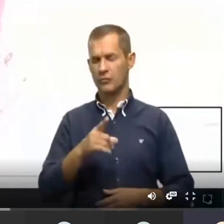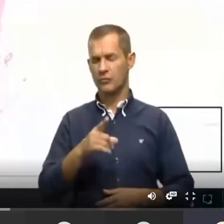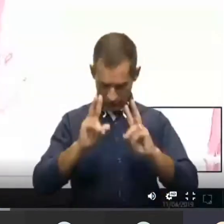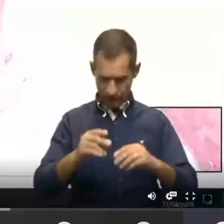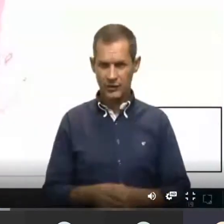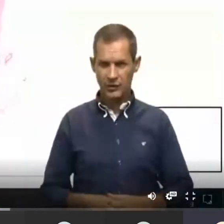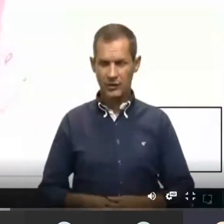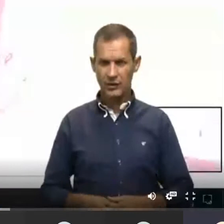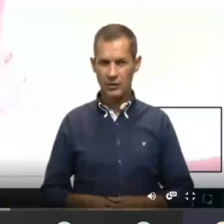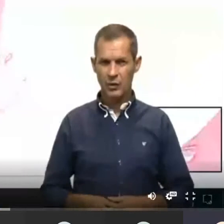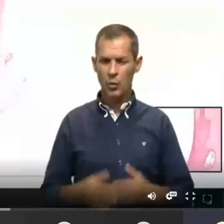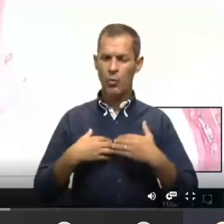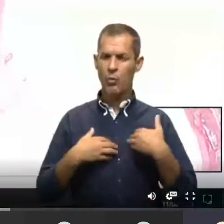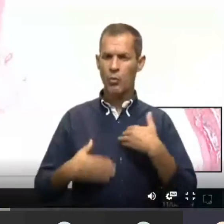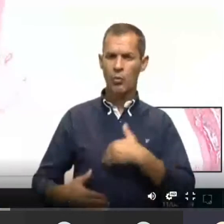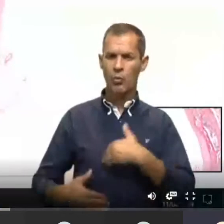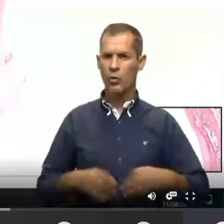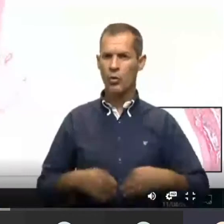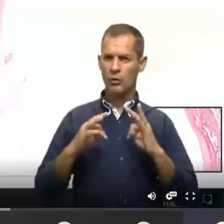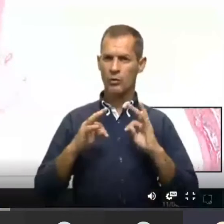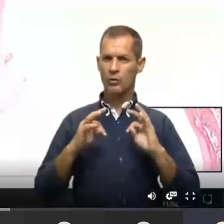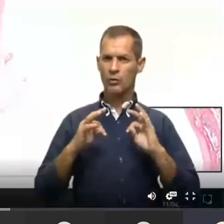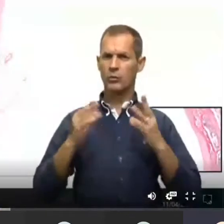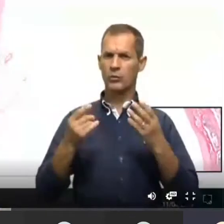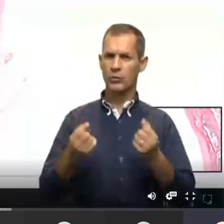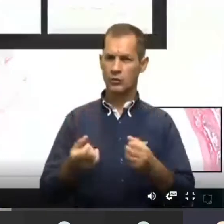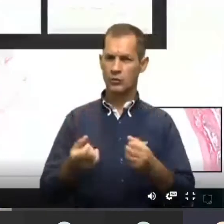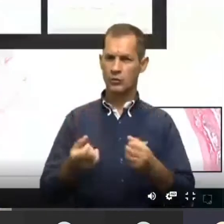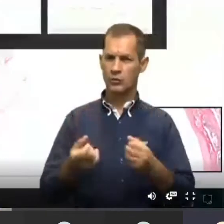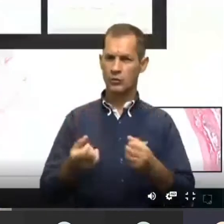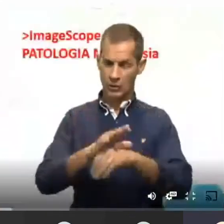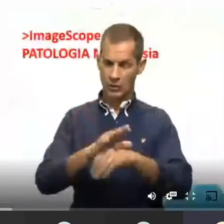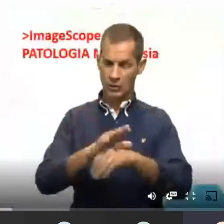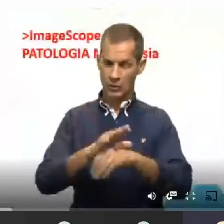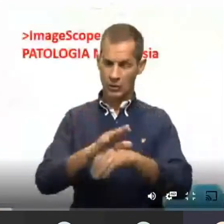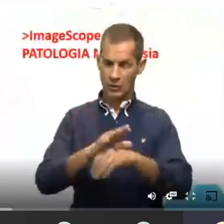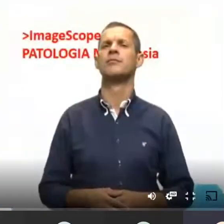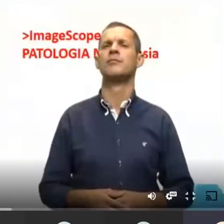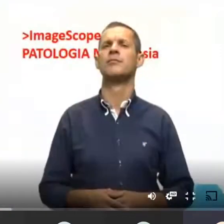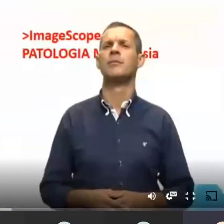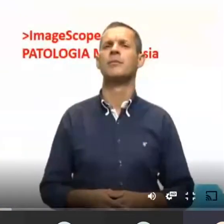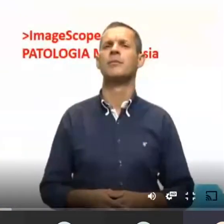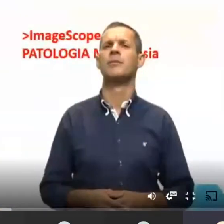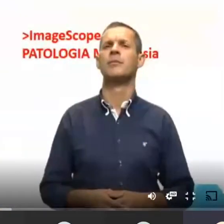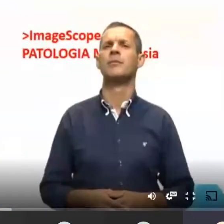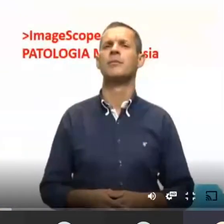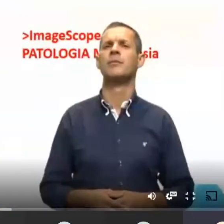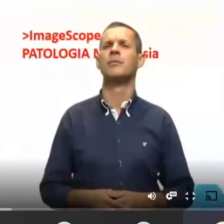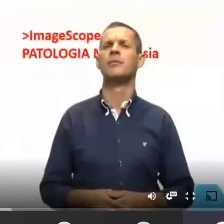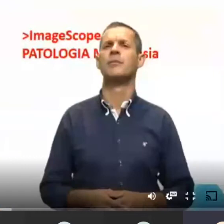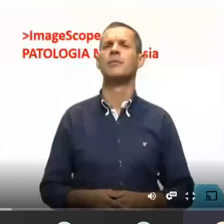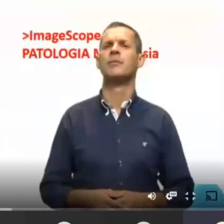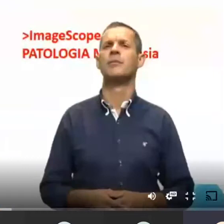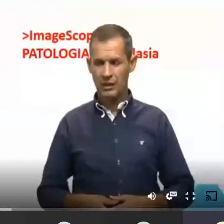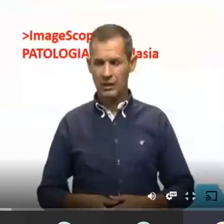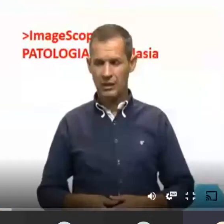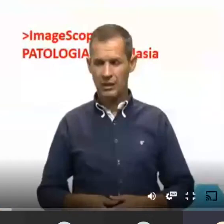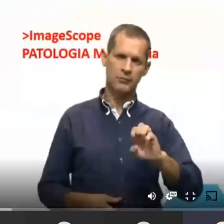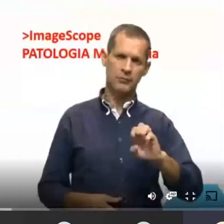você olhar o órgão como todo, ok? Então, voltando para o nosso slide, agora que nós já vimos a parte